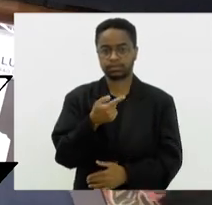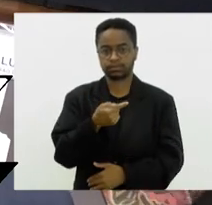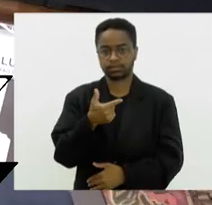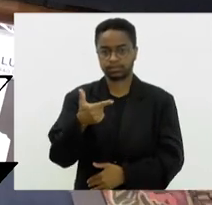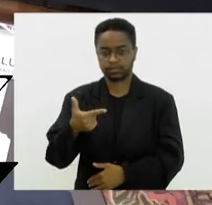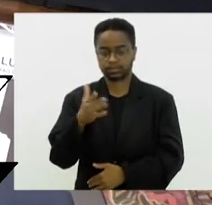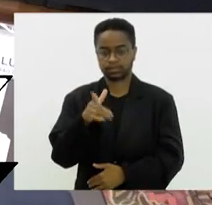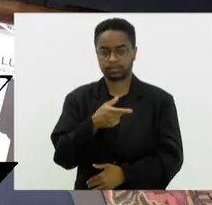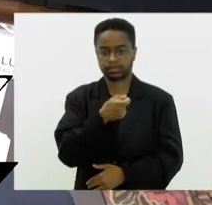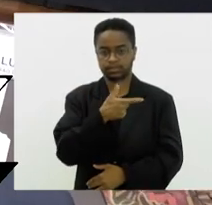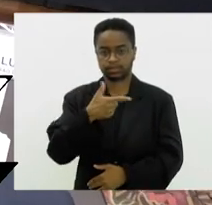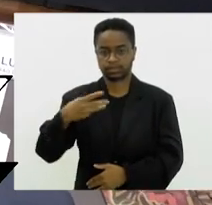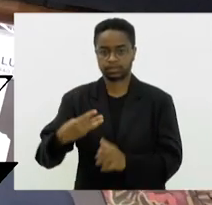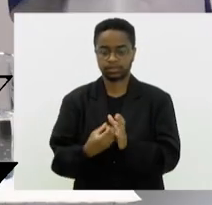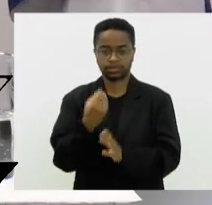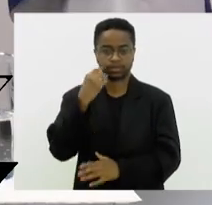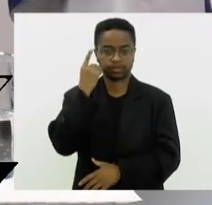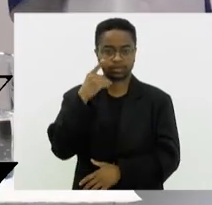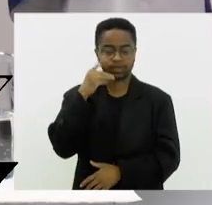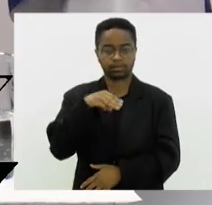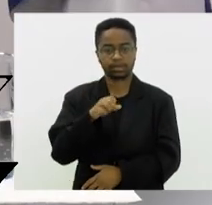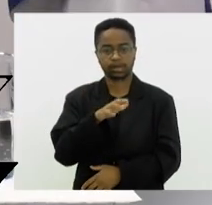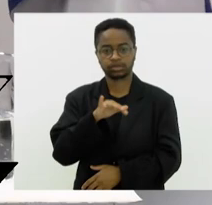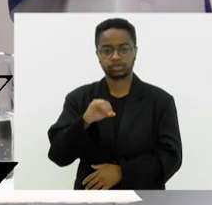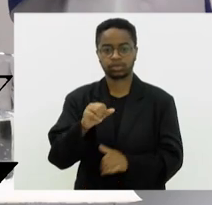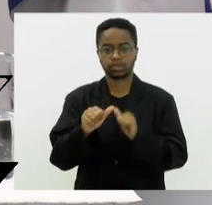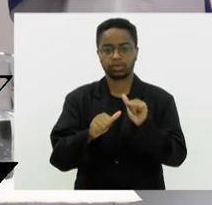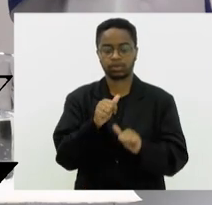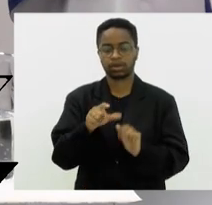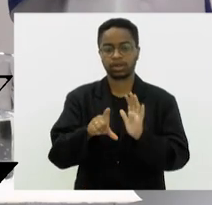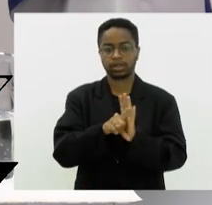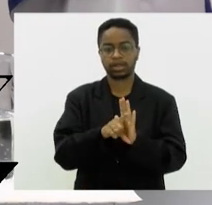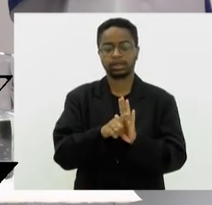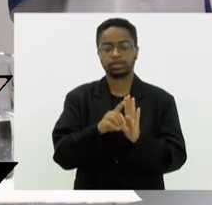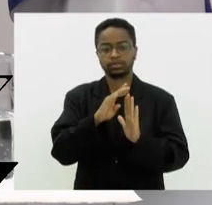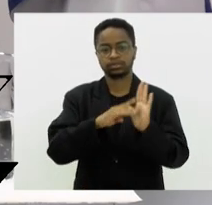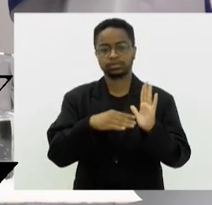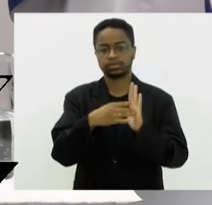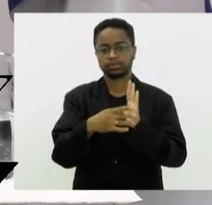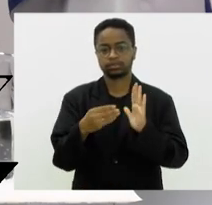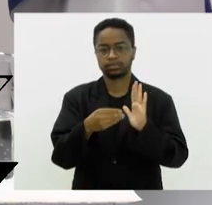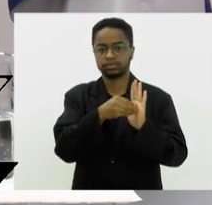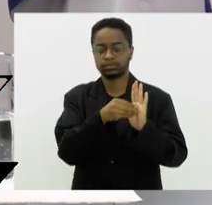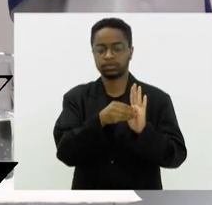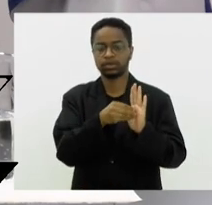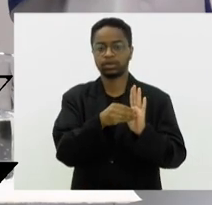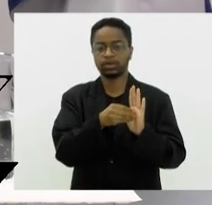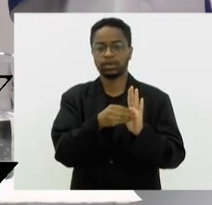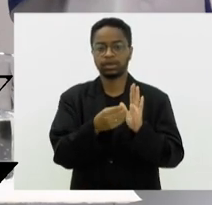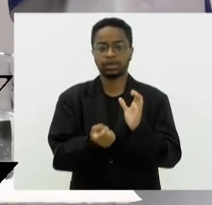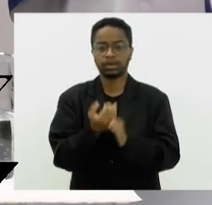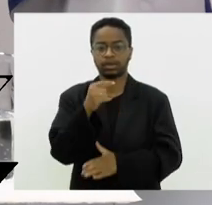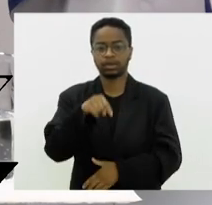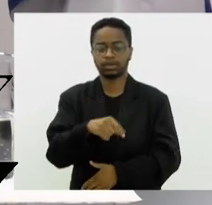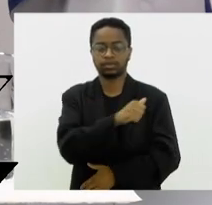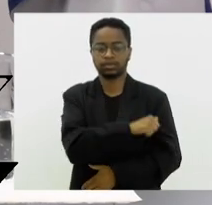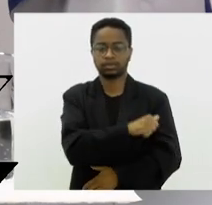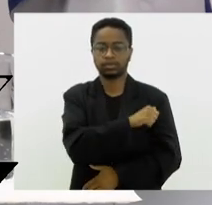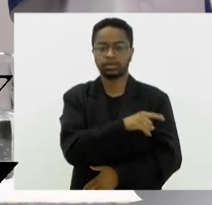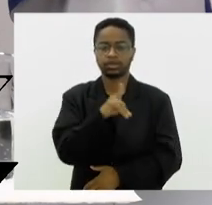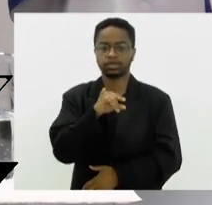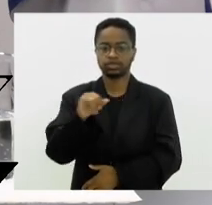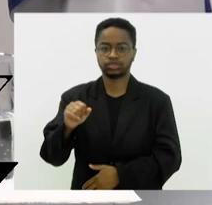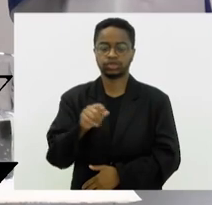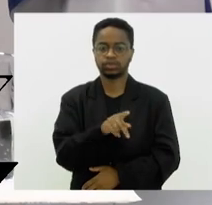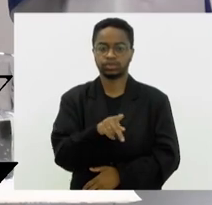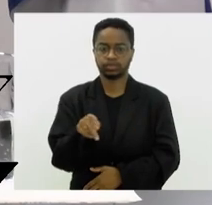de autoria do deputado Márcio Canella, que altera a Lei 5.645, de 6 de janeiro de 2010, instituindo no âmbito do Estado do Rio de Janeiro o Dia do